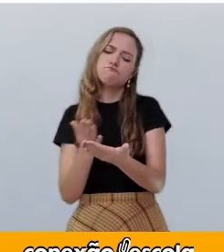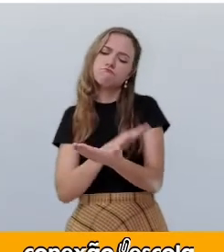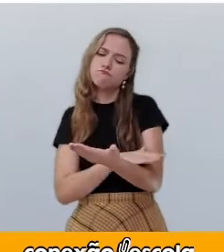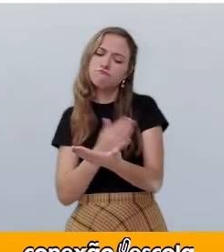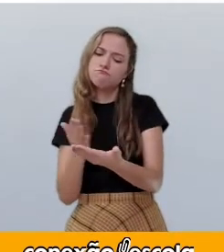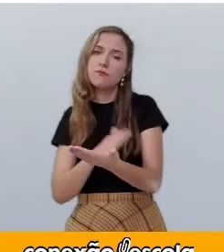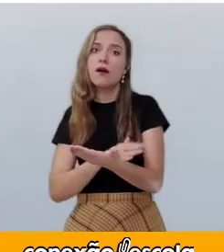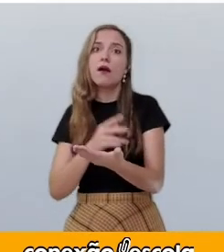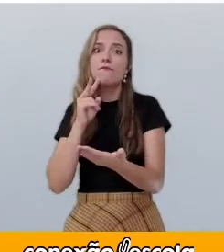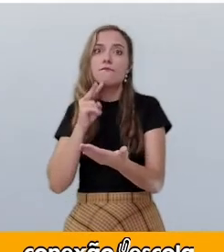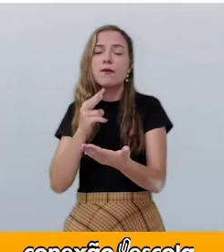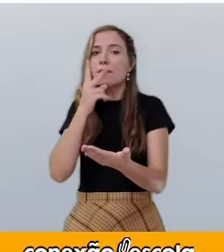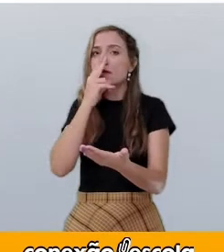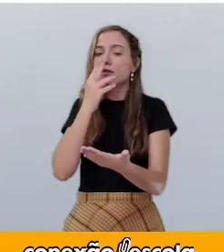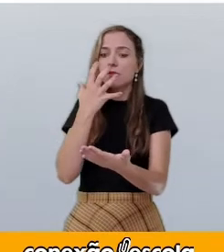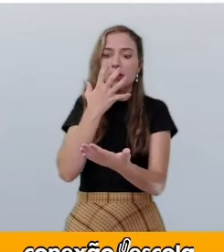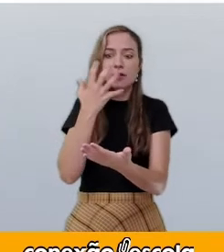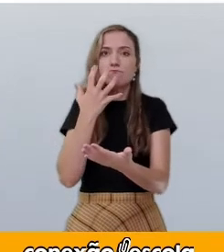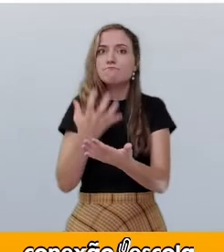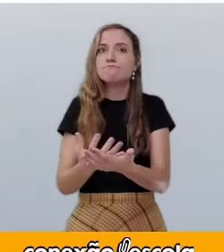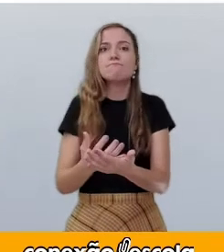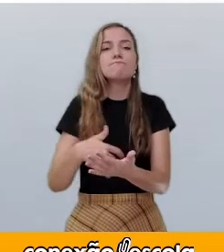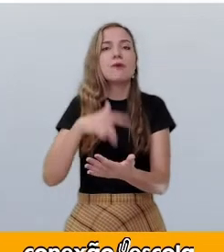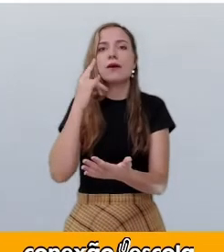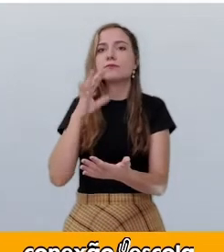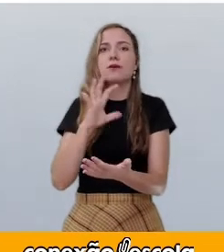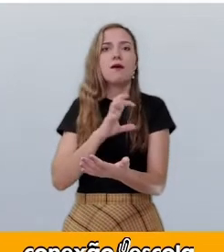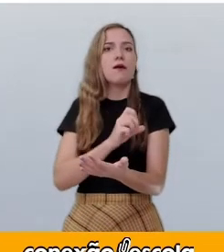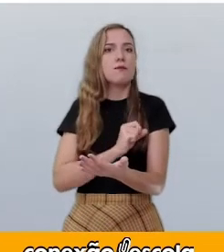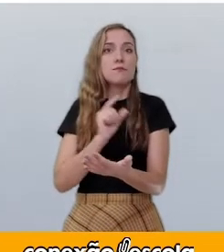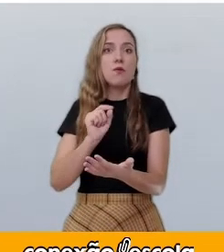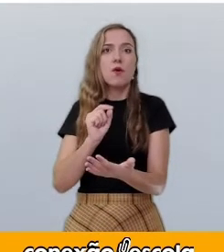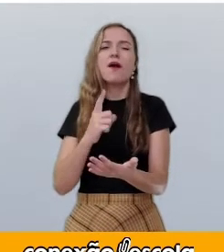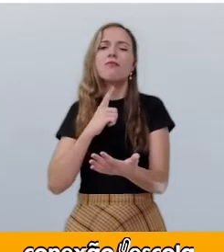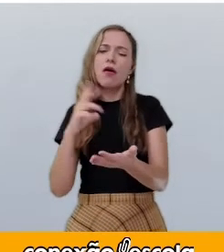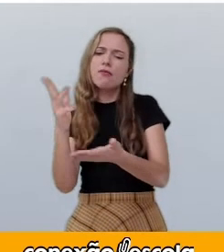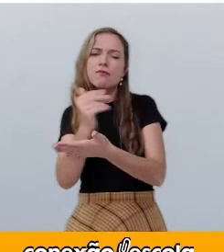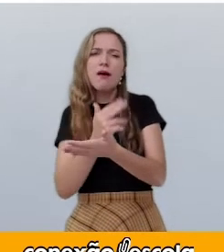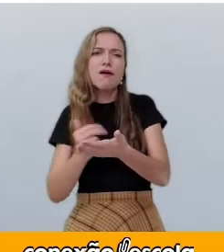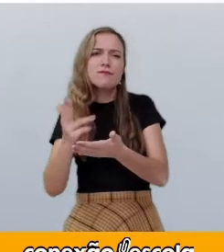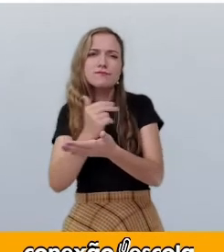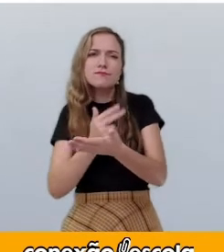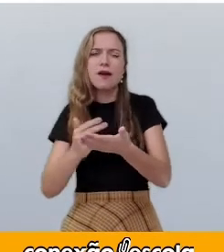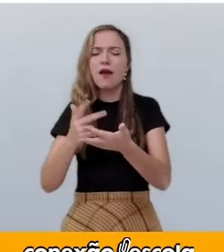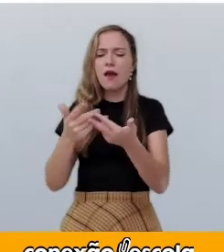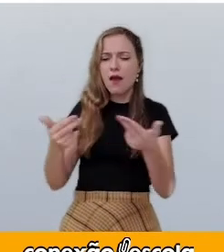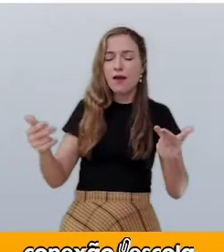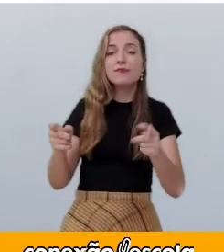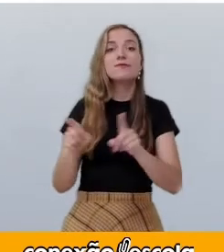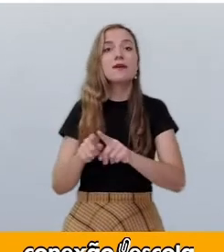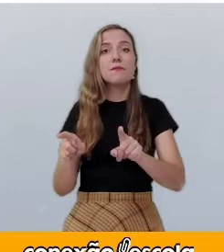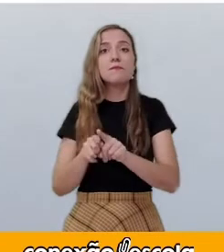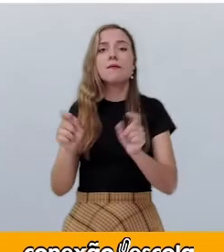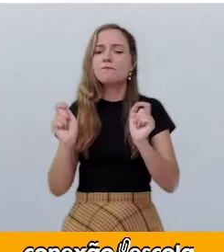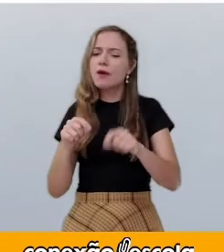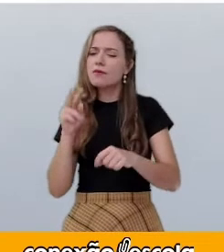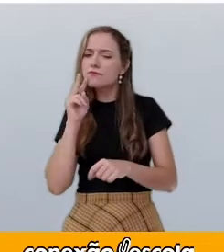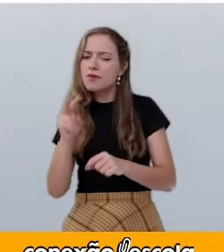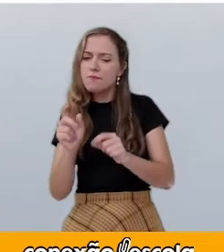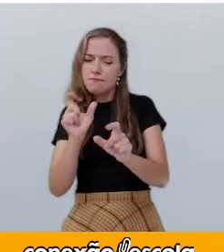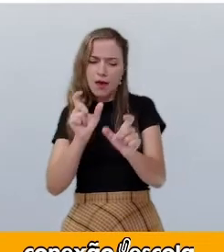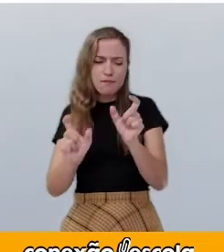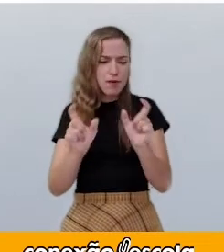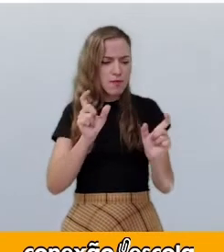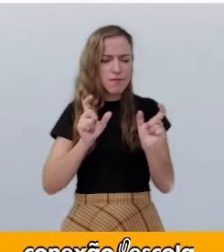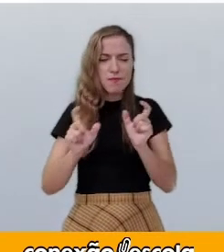tinha um colorido especial pois além das ilustrações ele passou a olhar para as palavras